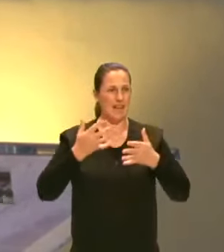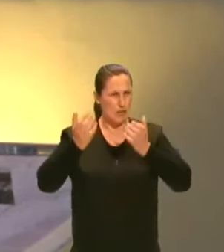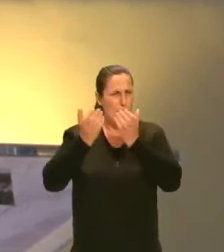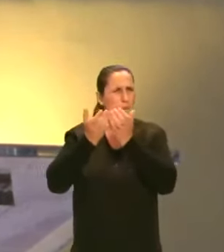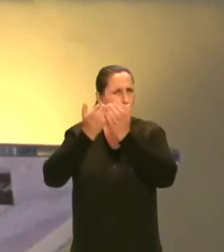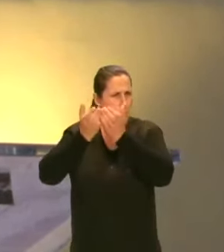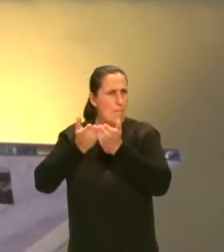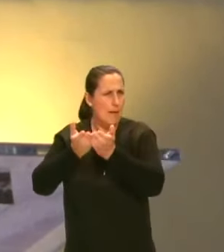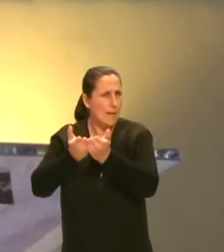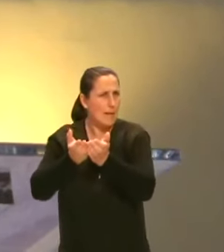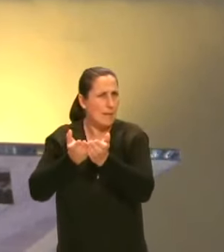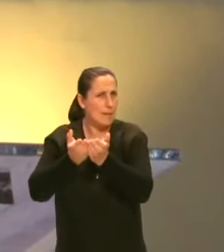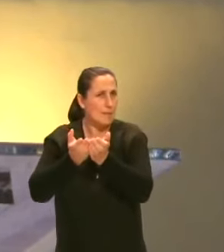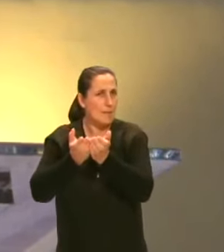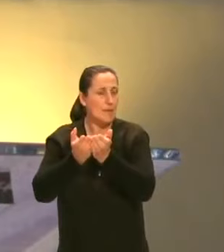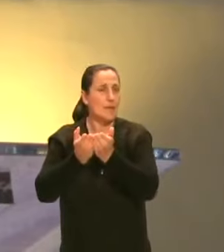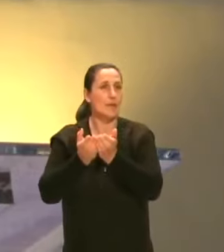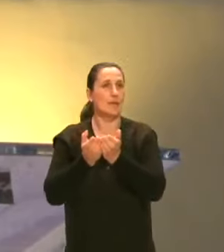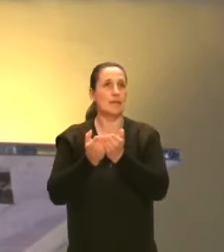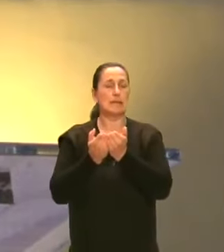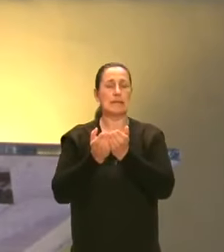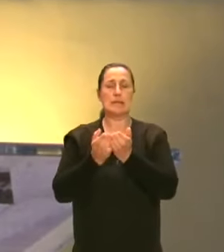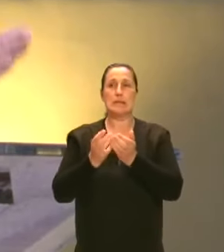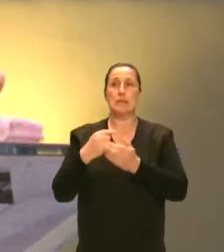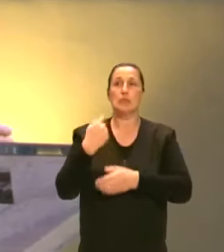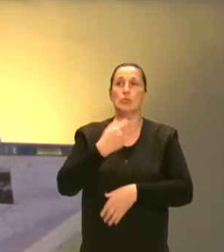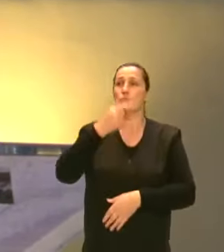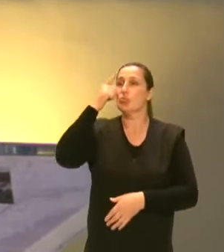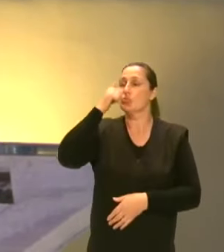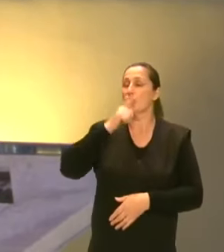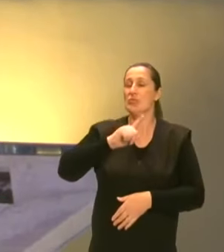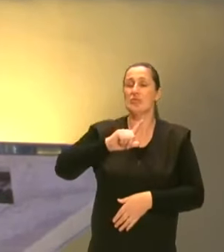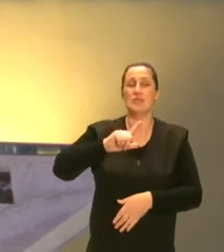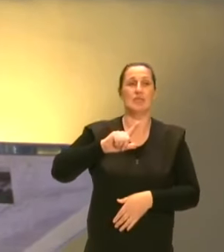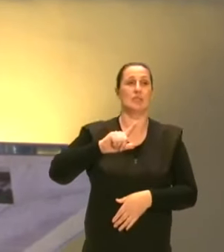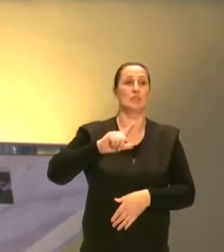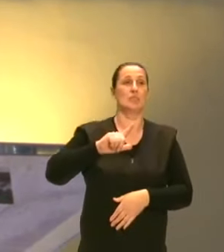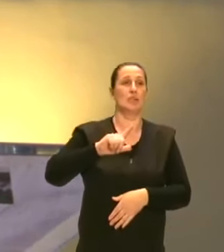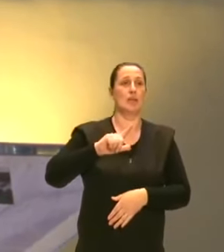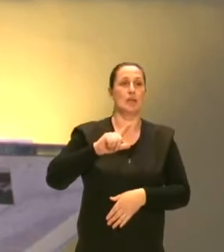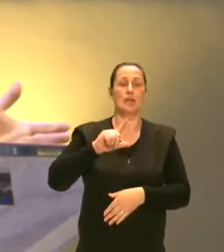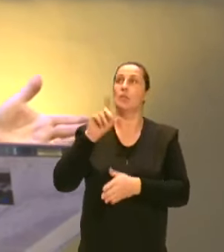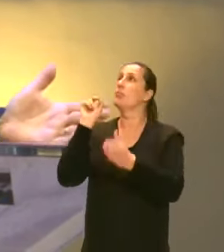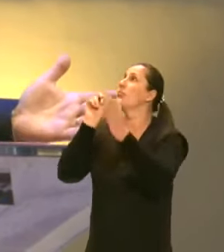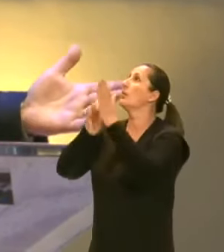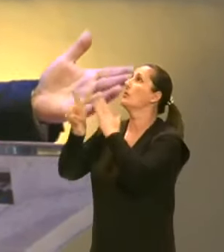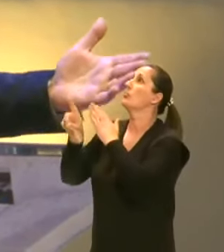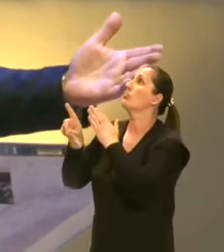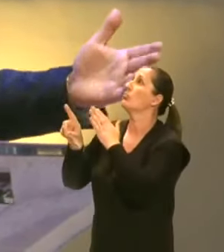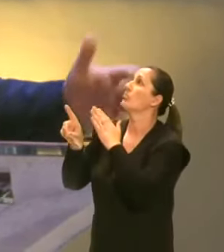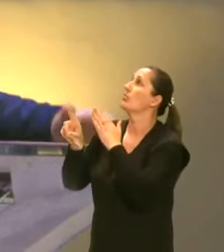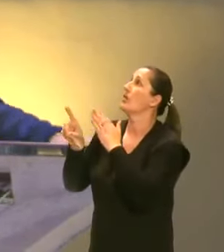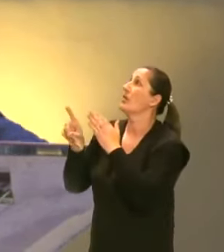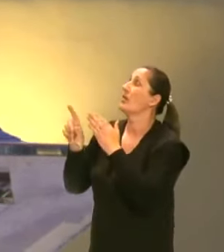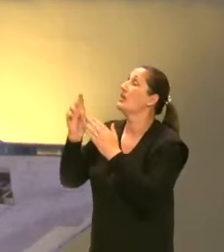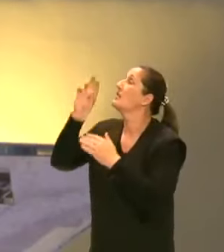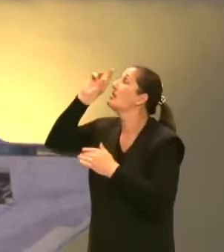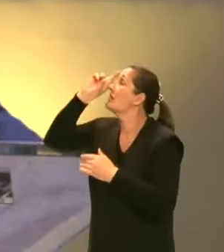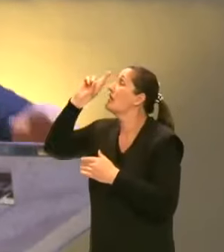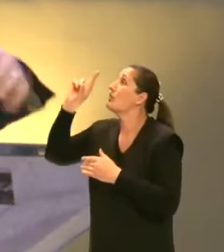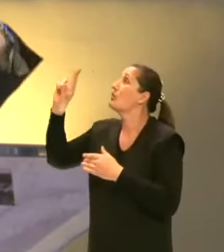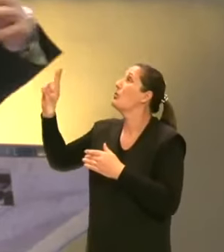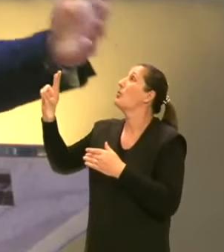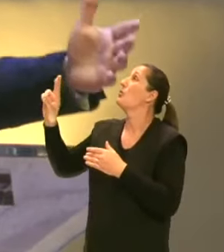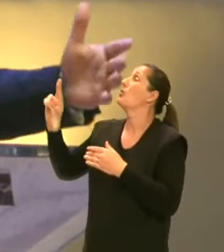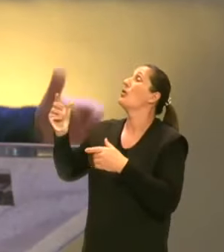não consegue mais, e a gente se pergunta, Senhor, da onde que eu vou arrumar